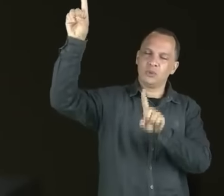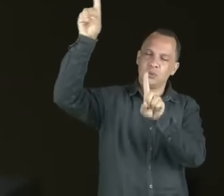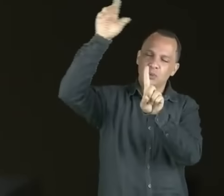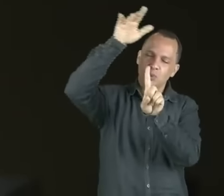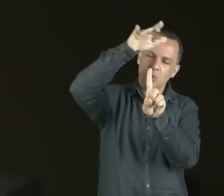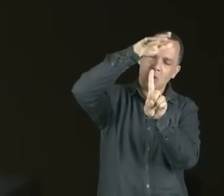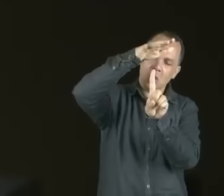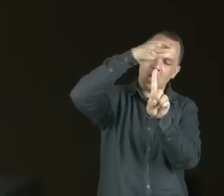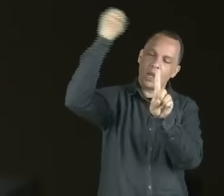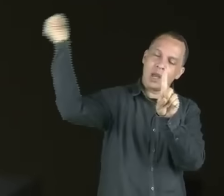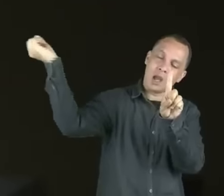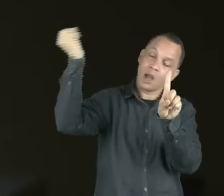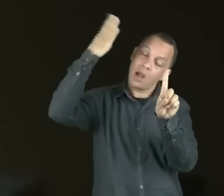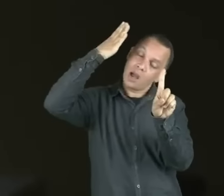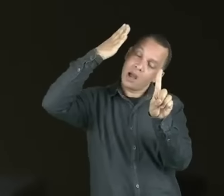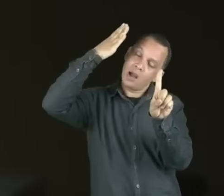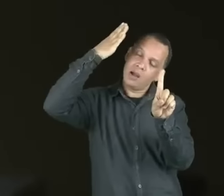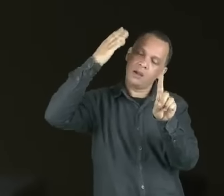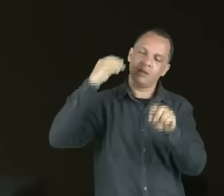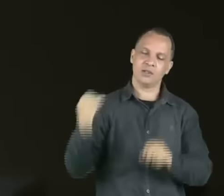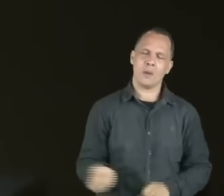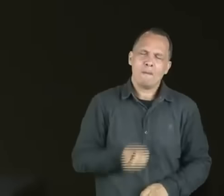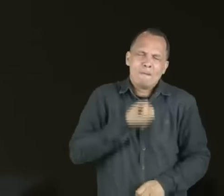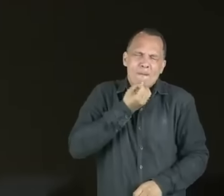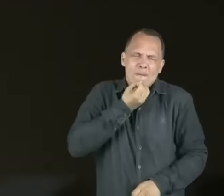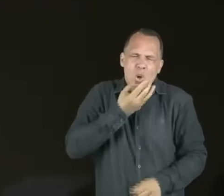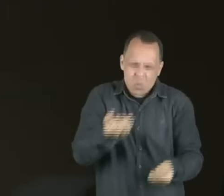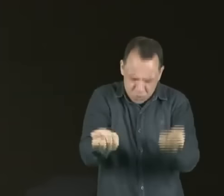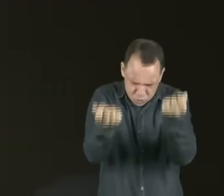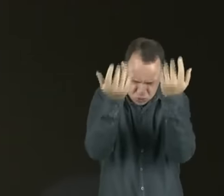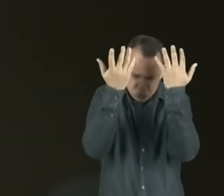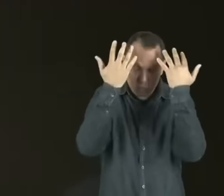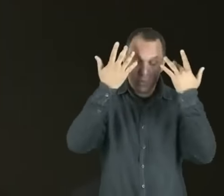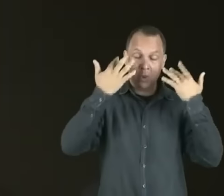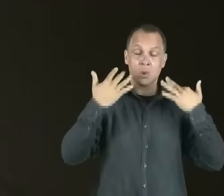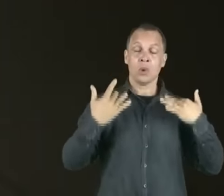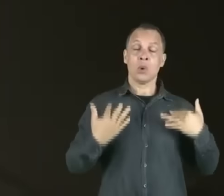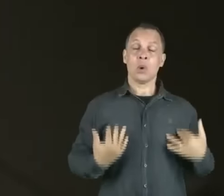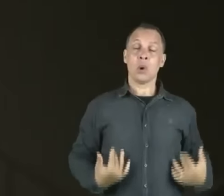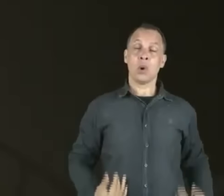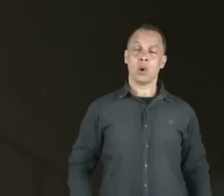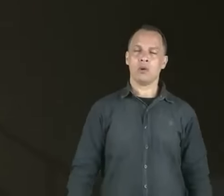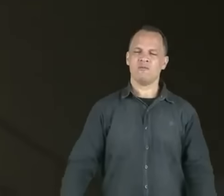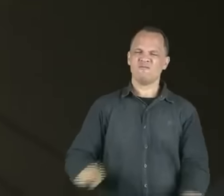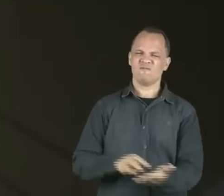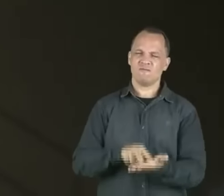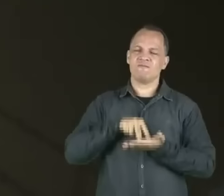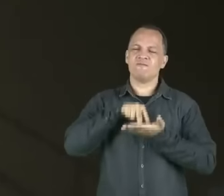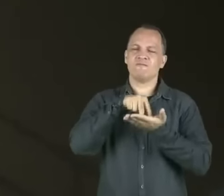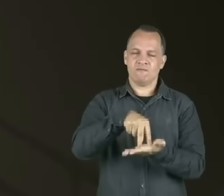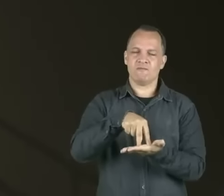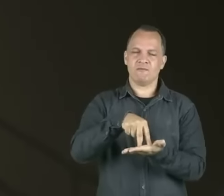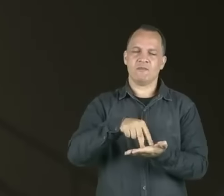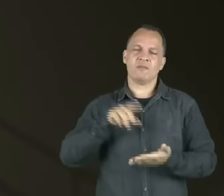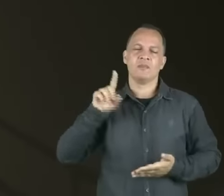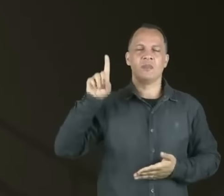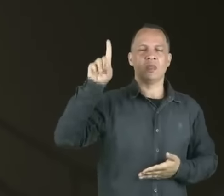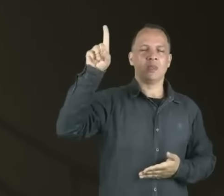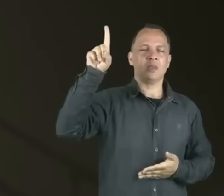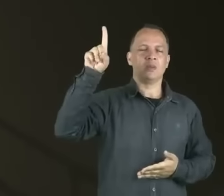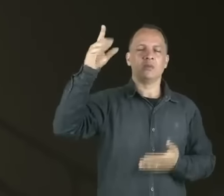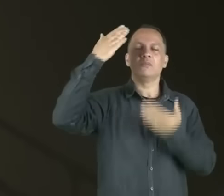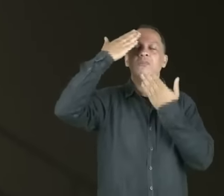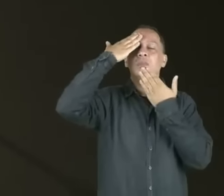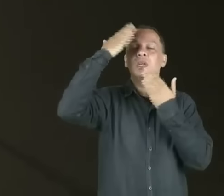graças a sobre nossa vontade nos cobre obrigado senhor obrigado